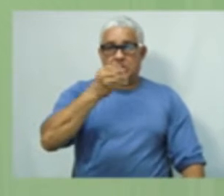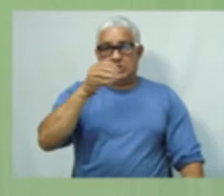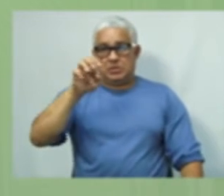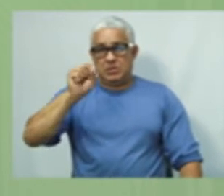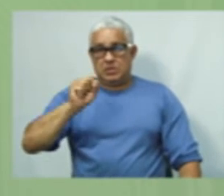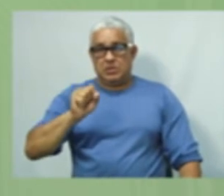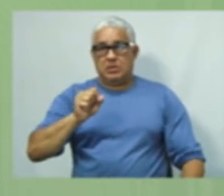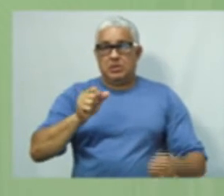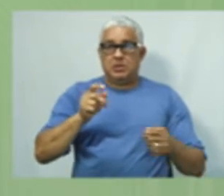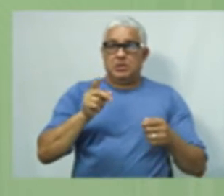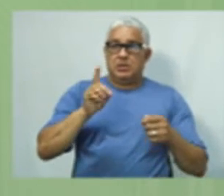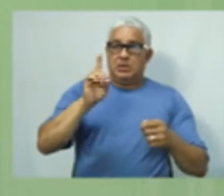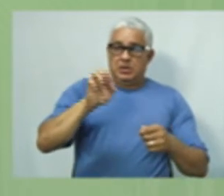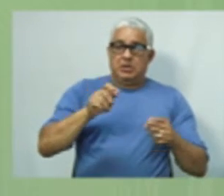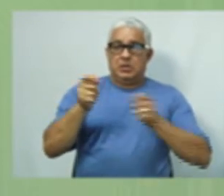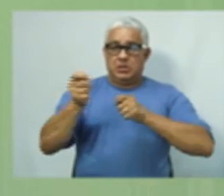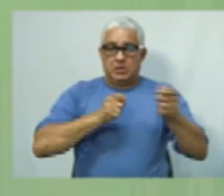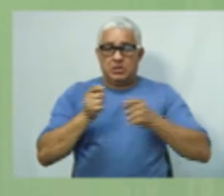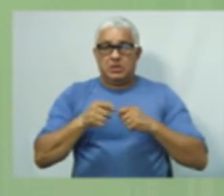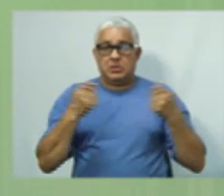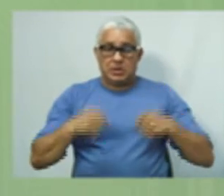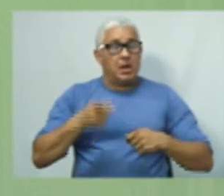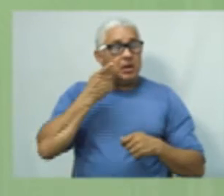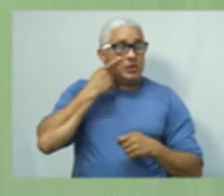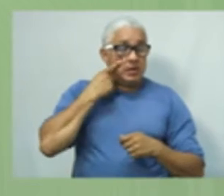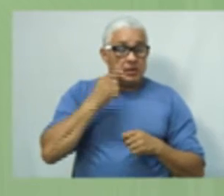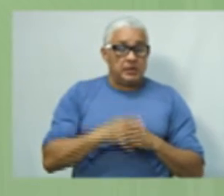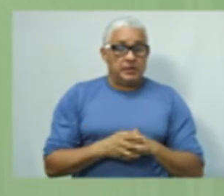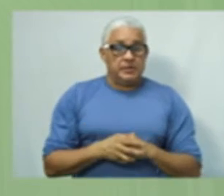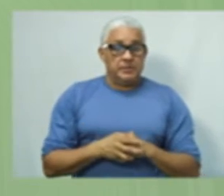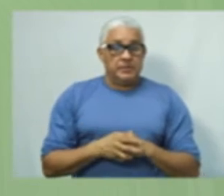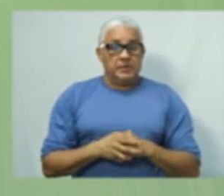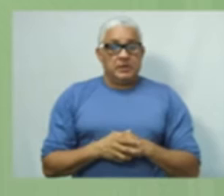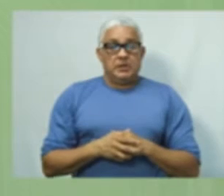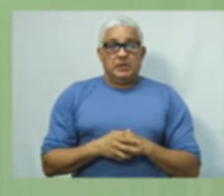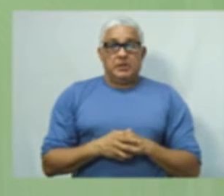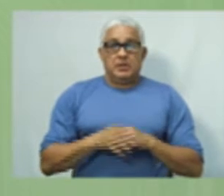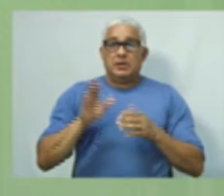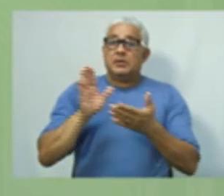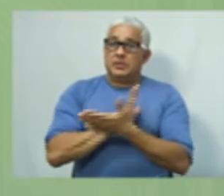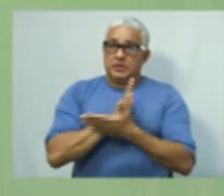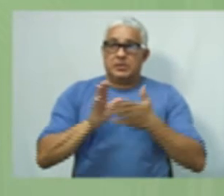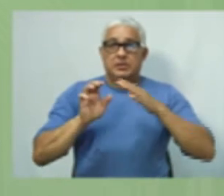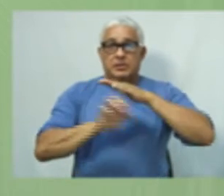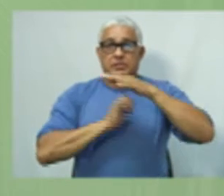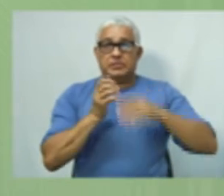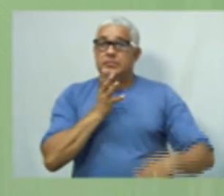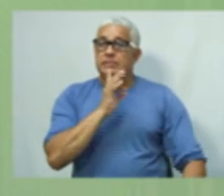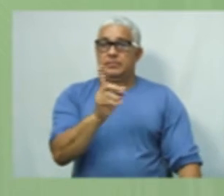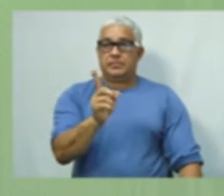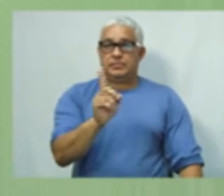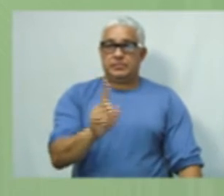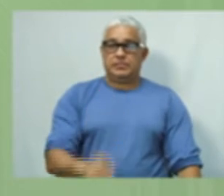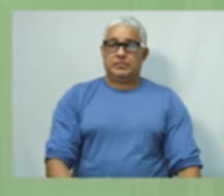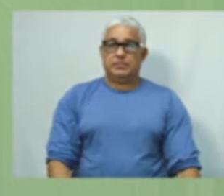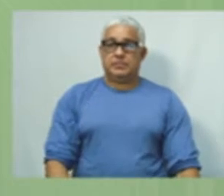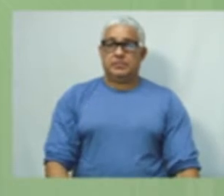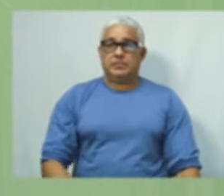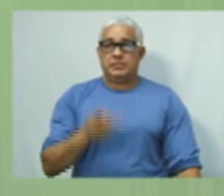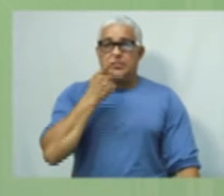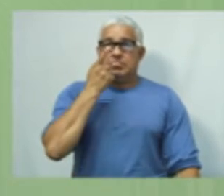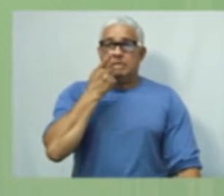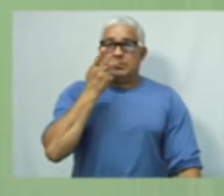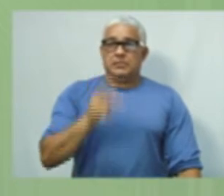ser, devem, né, ser observadas, que muitas empresas desconhecem. Né, nós falamos